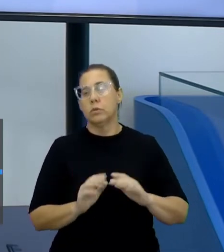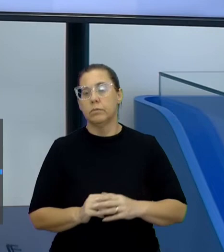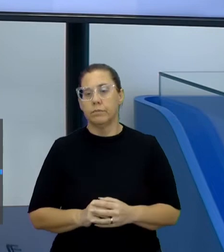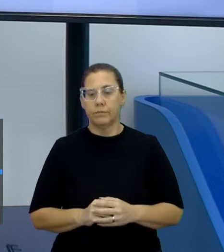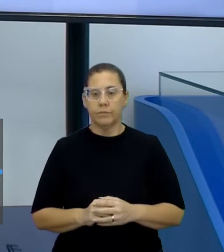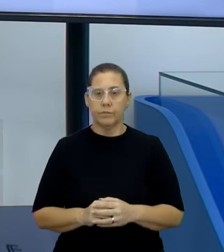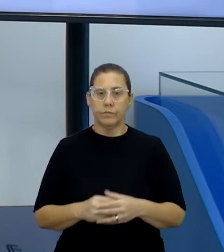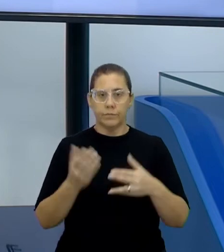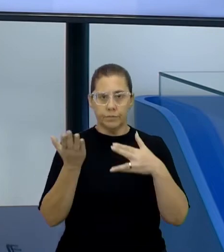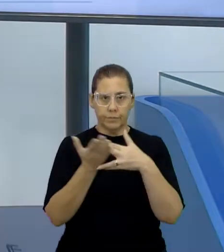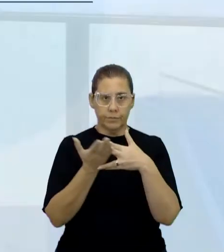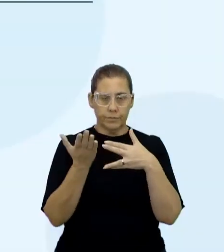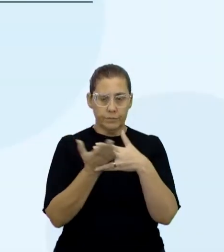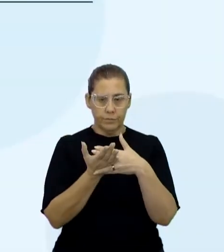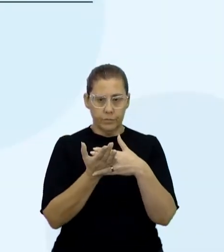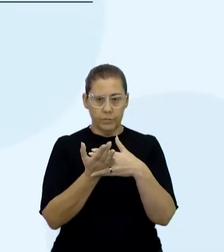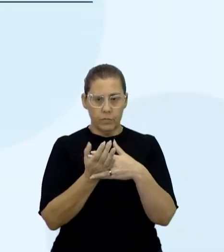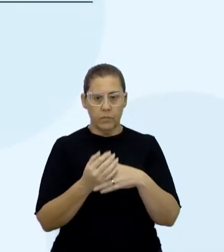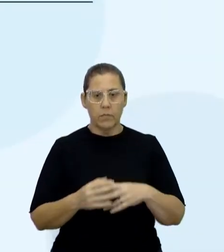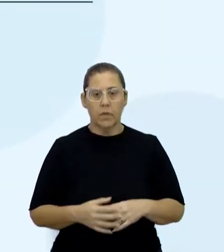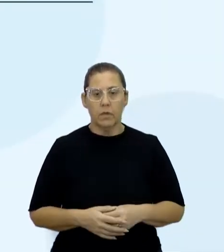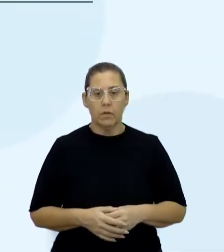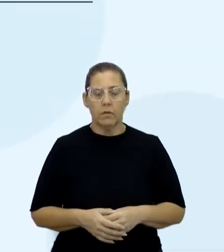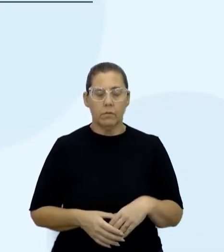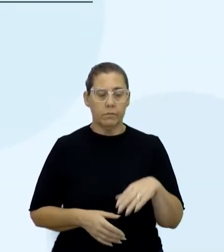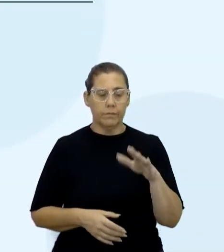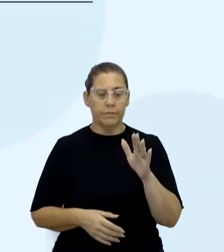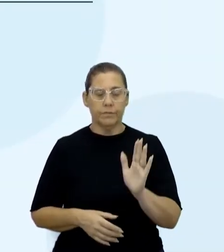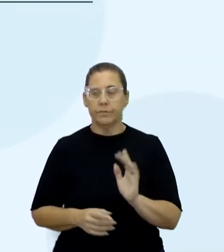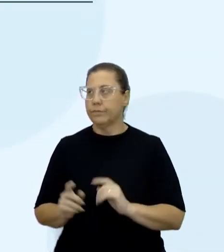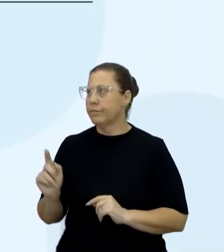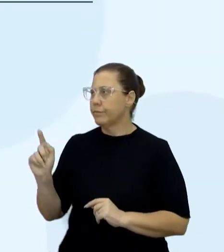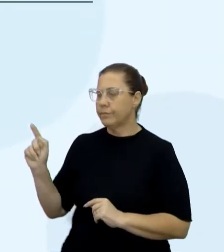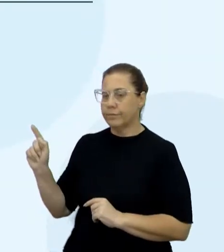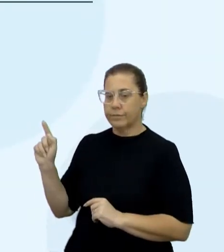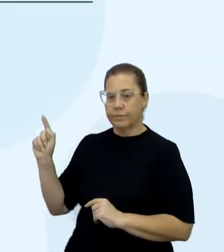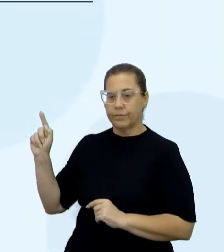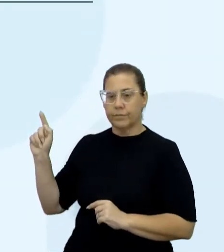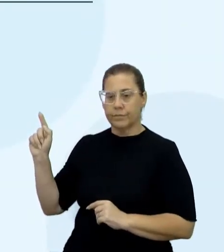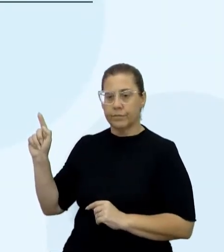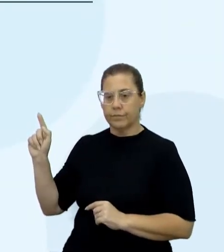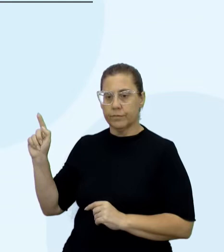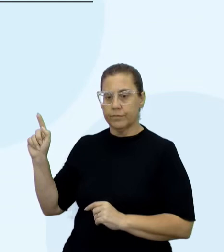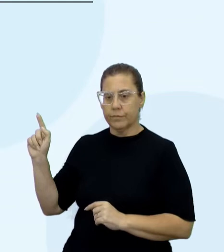entre o foco, quer dizer, indo mais à frente,